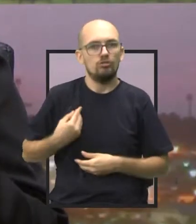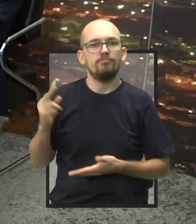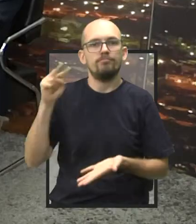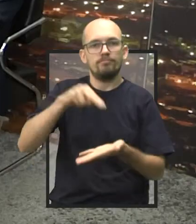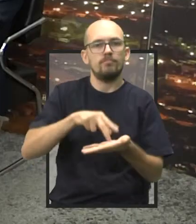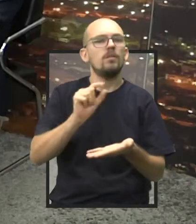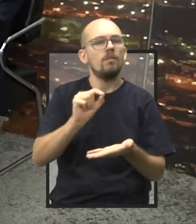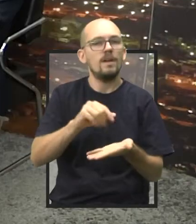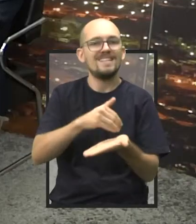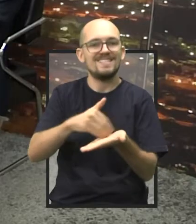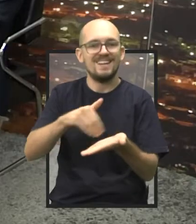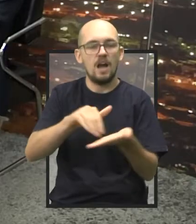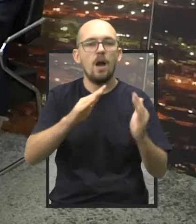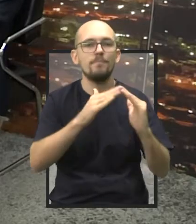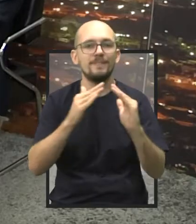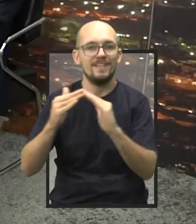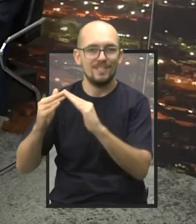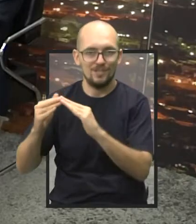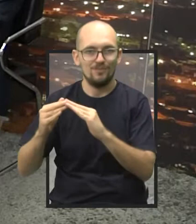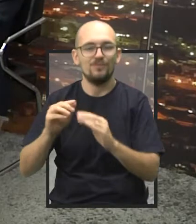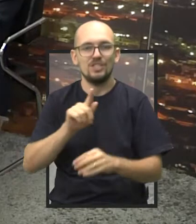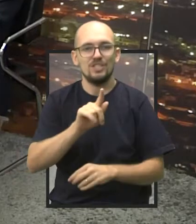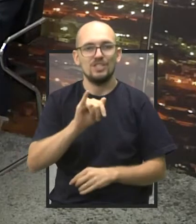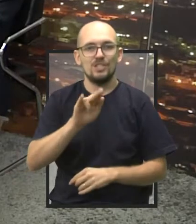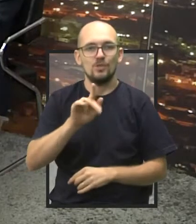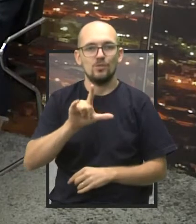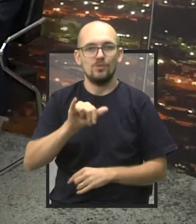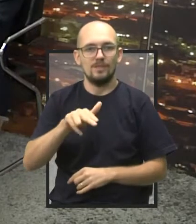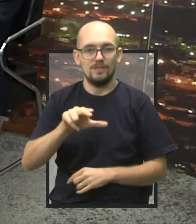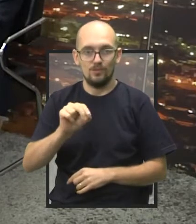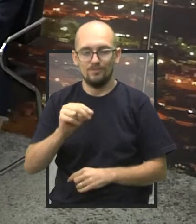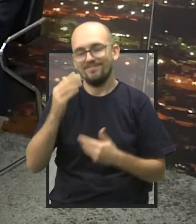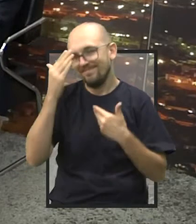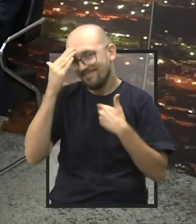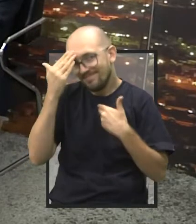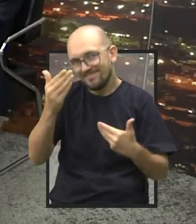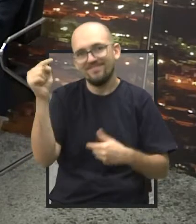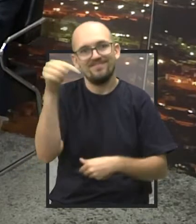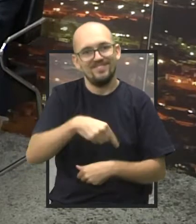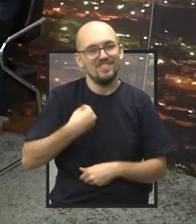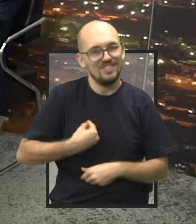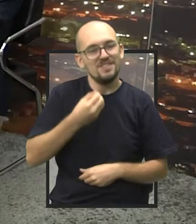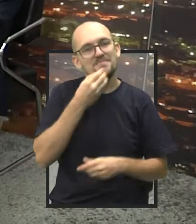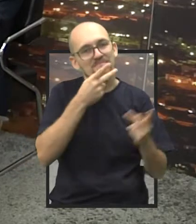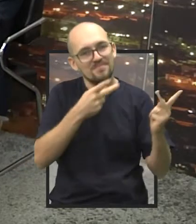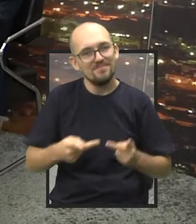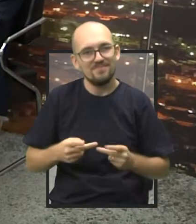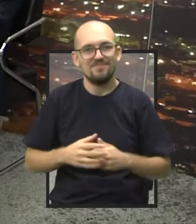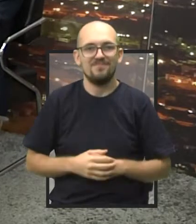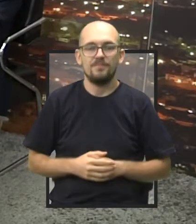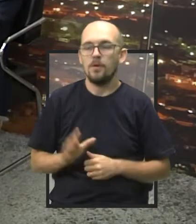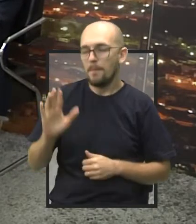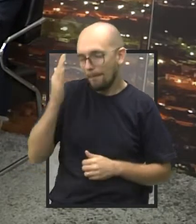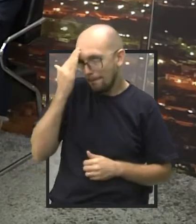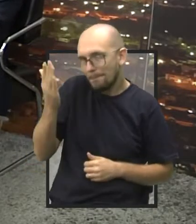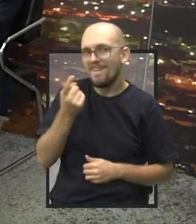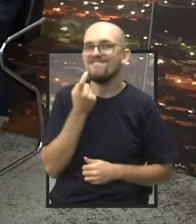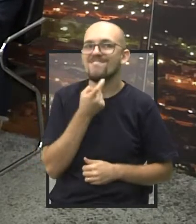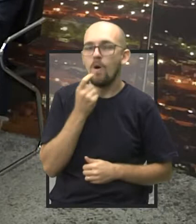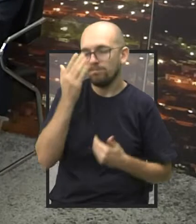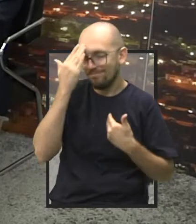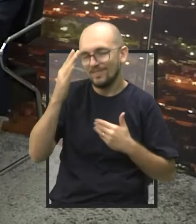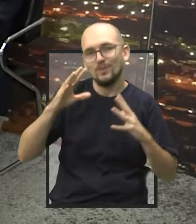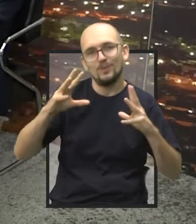Habitação, Juliano Griso. Secretário, muito obrigada pela sua presença. Seja muito bem-vindo aqui no estúdio da TV Câmara. Obrigado, Val. Obrigado a